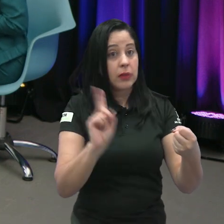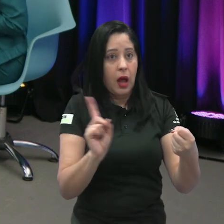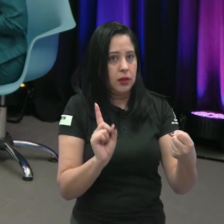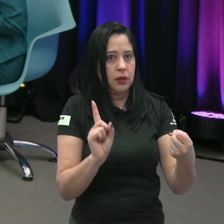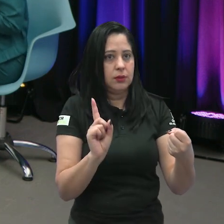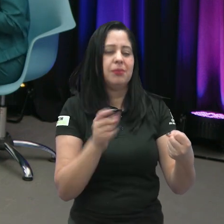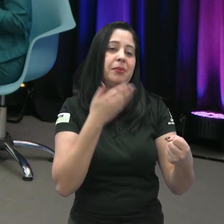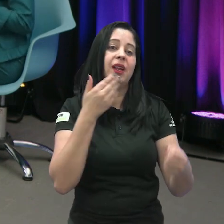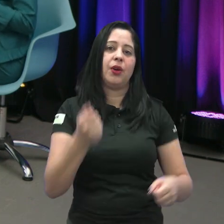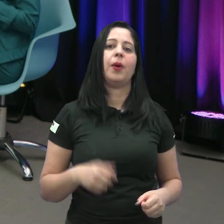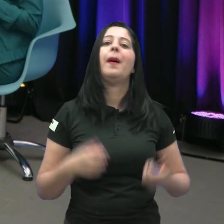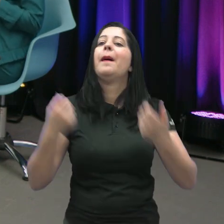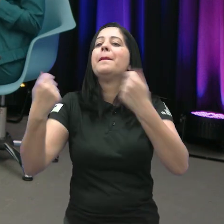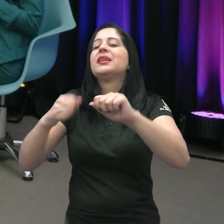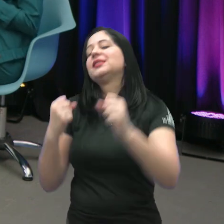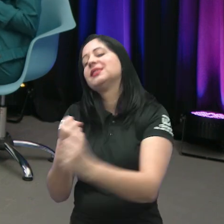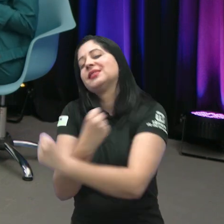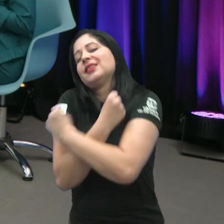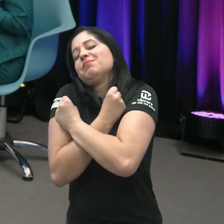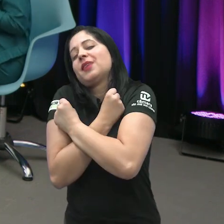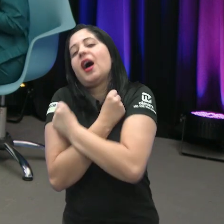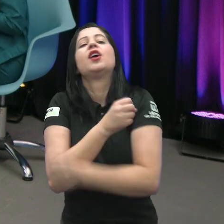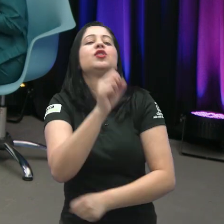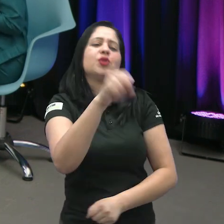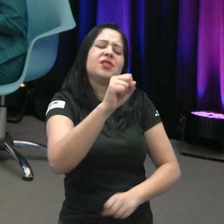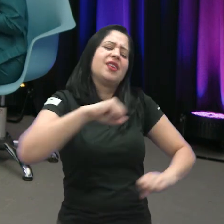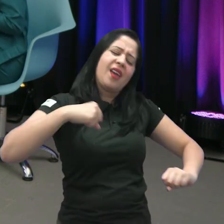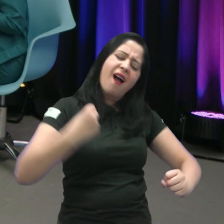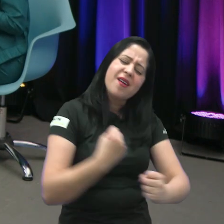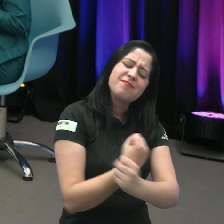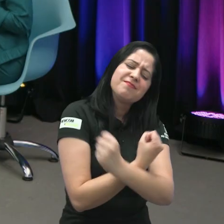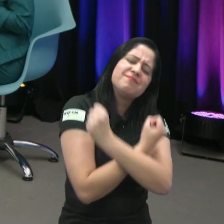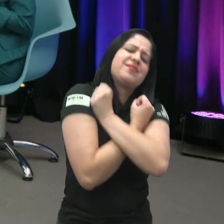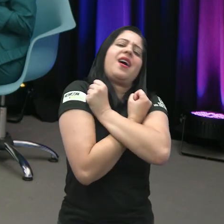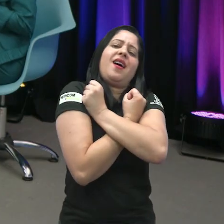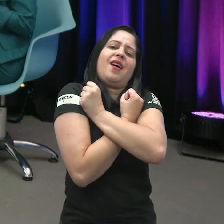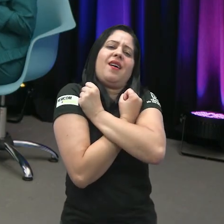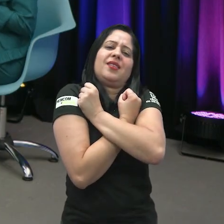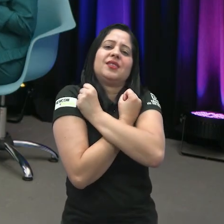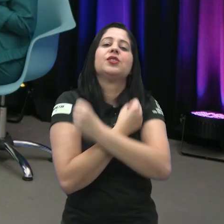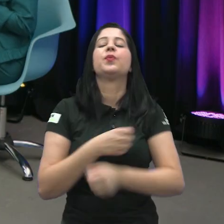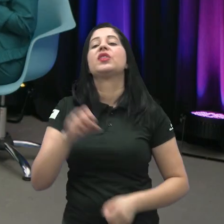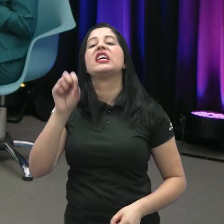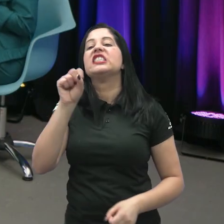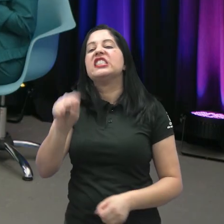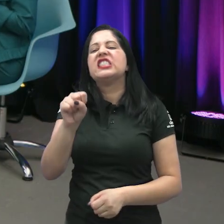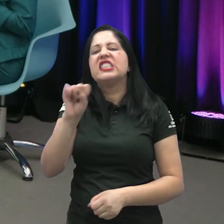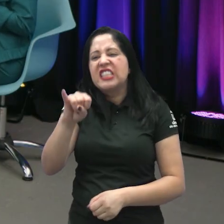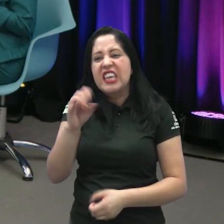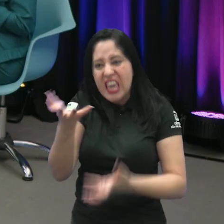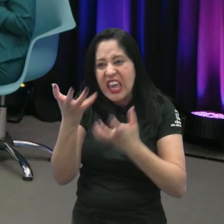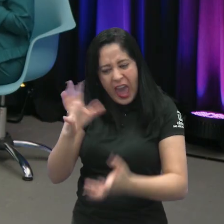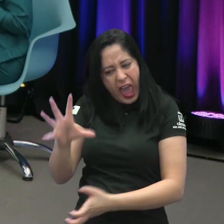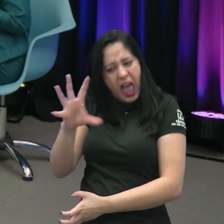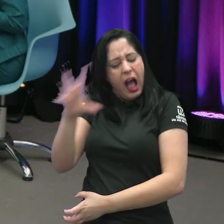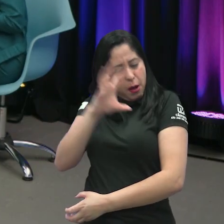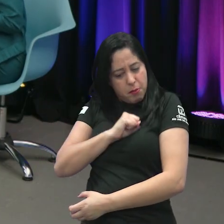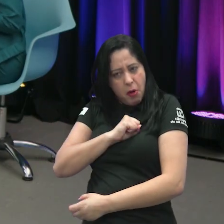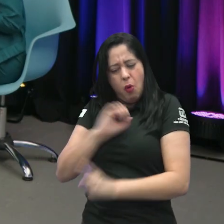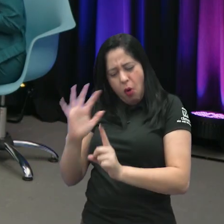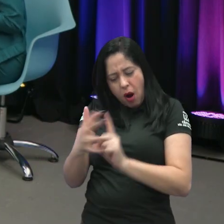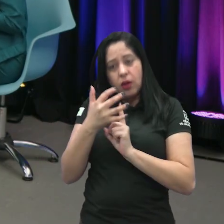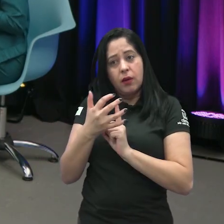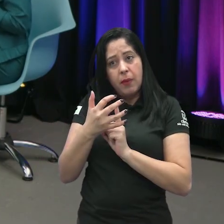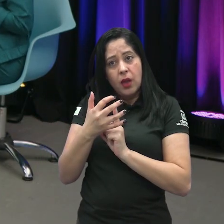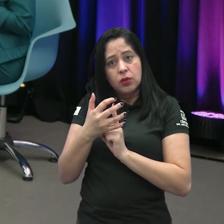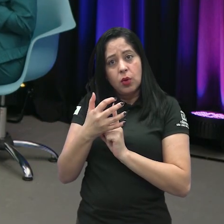mais. Abraçar mais. Vamos entregar aquilo que a gente quer receber, né? Então, às vezes você está querendo receber amor,